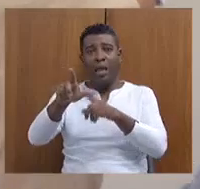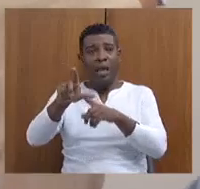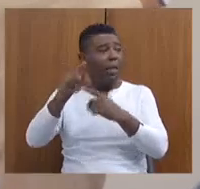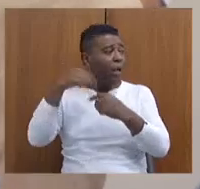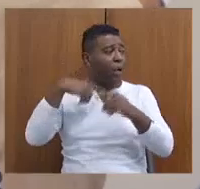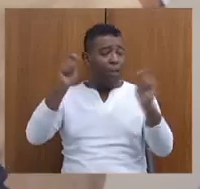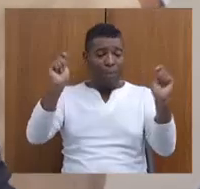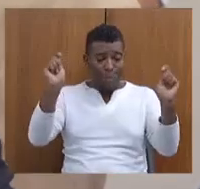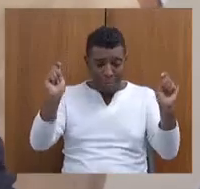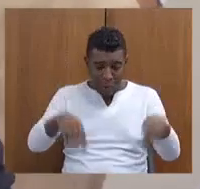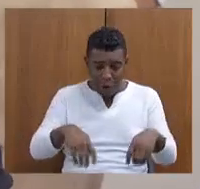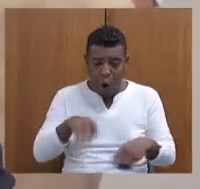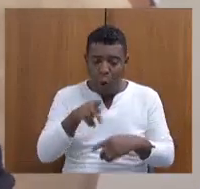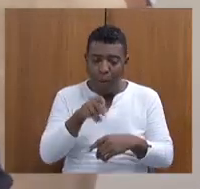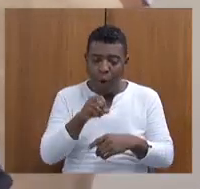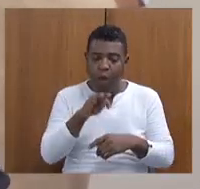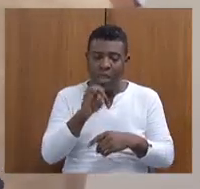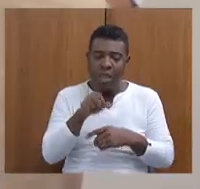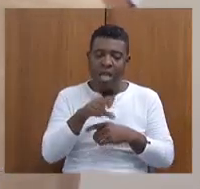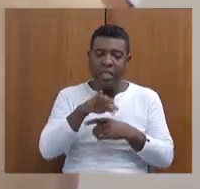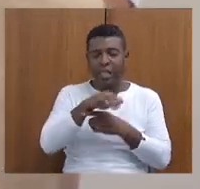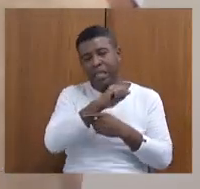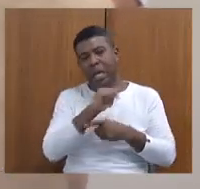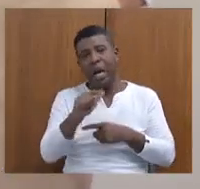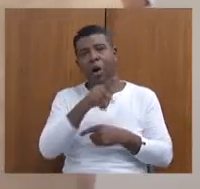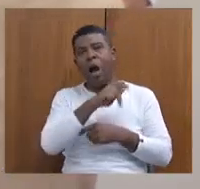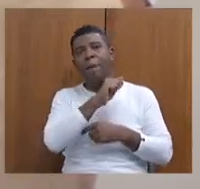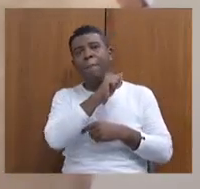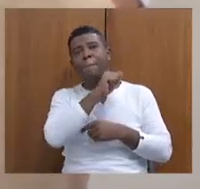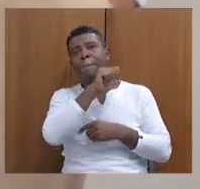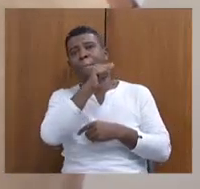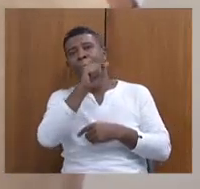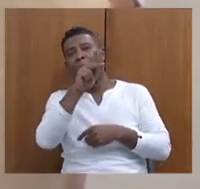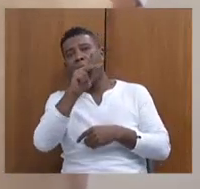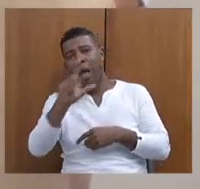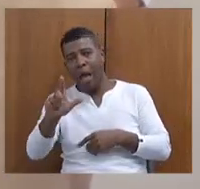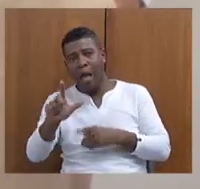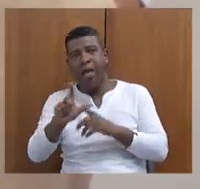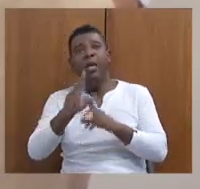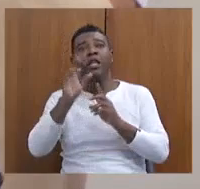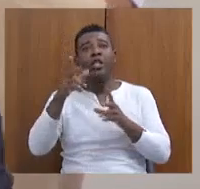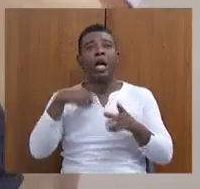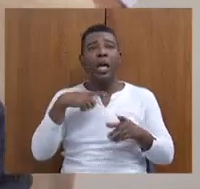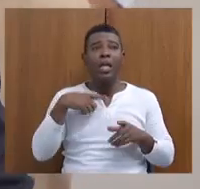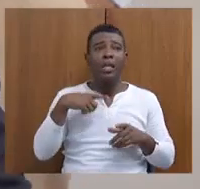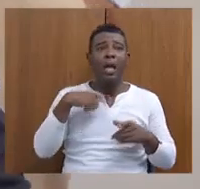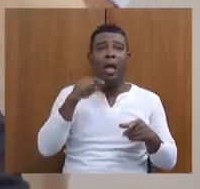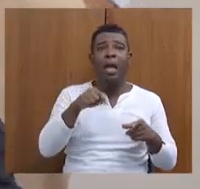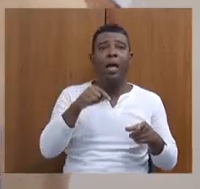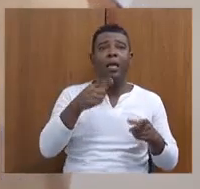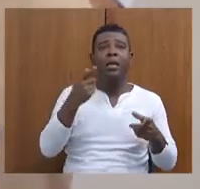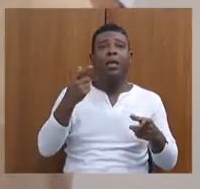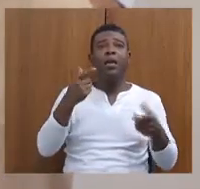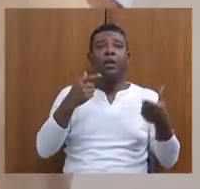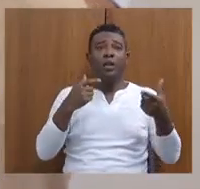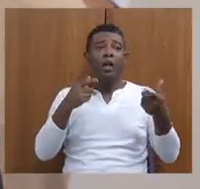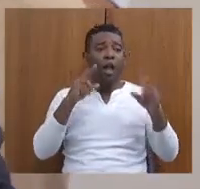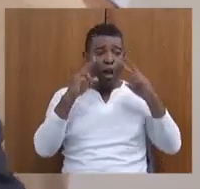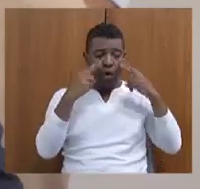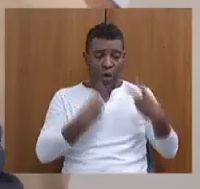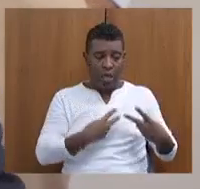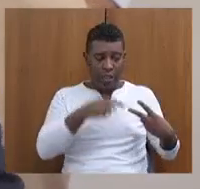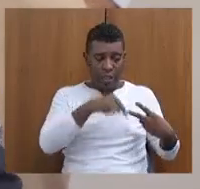estudado nós já temos aí 59 FPS reconhecidos em Minas e mais 20 a reconhecer